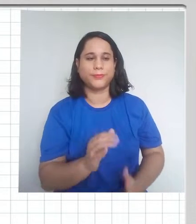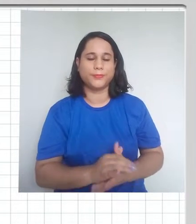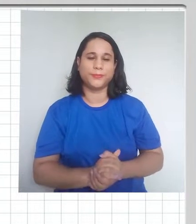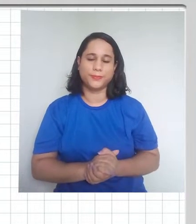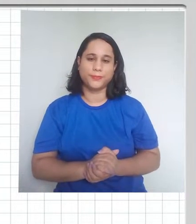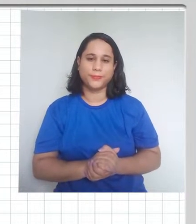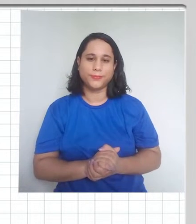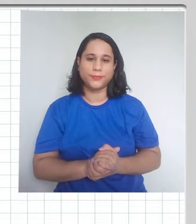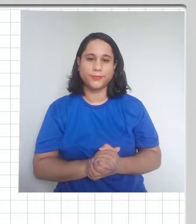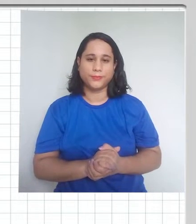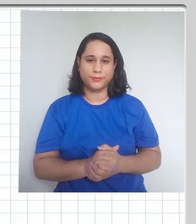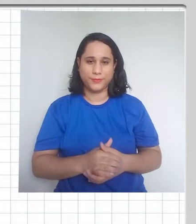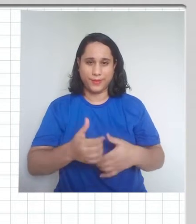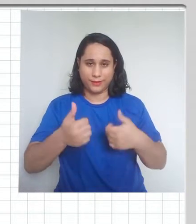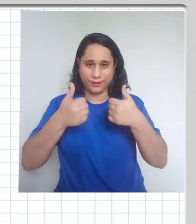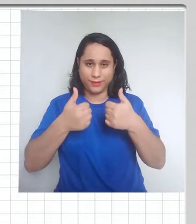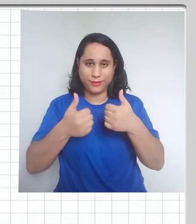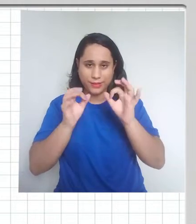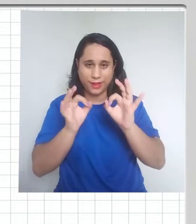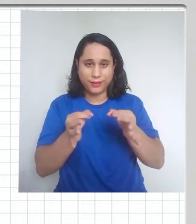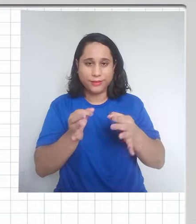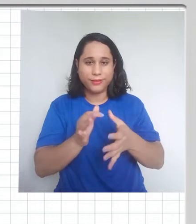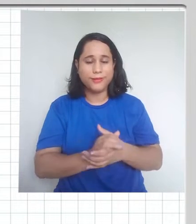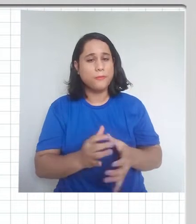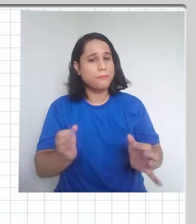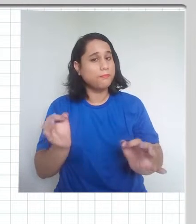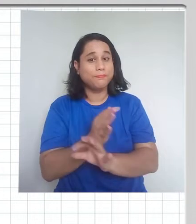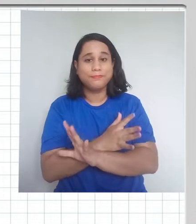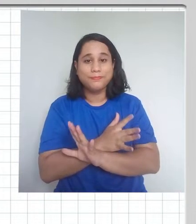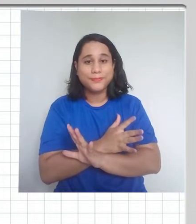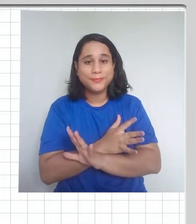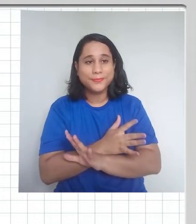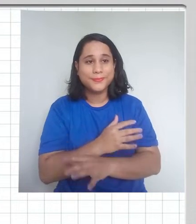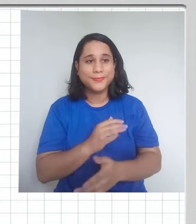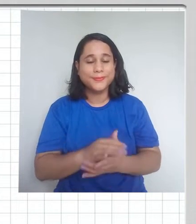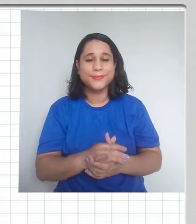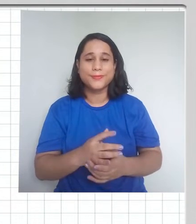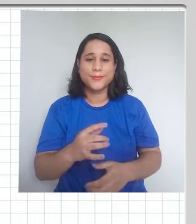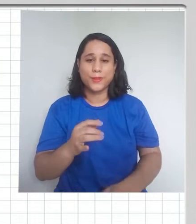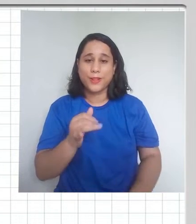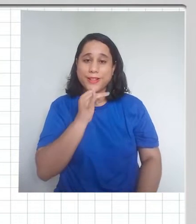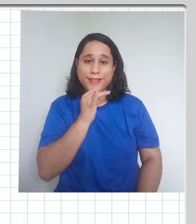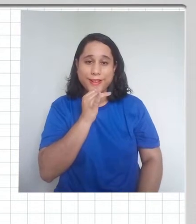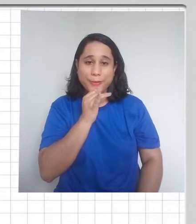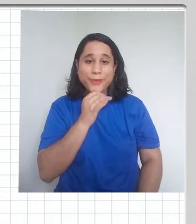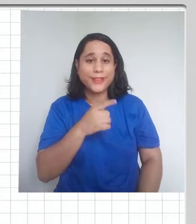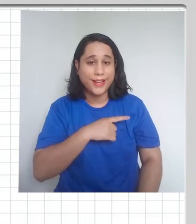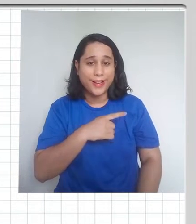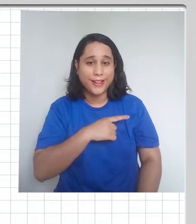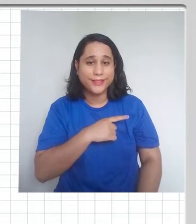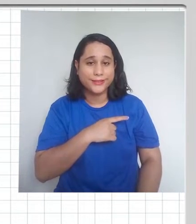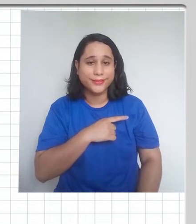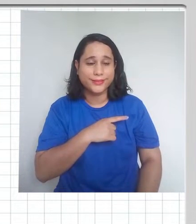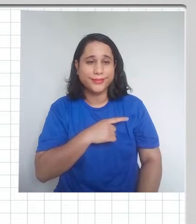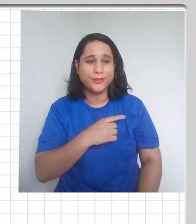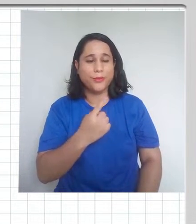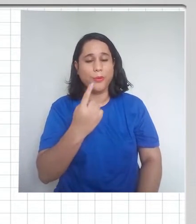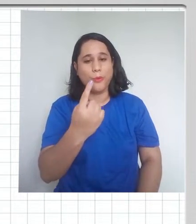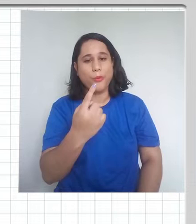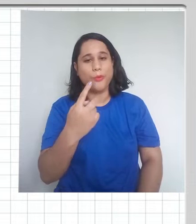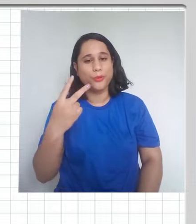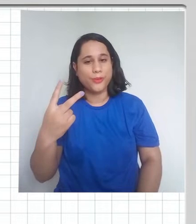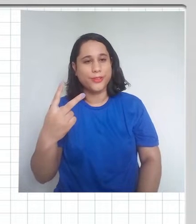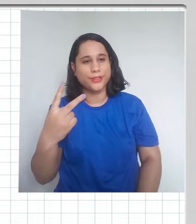U. Beleza? Pronto. Nesse nosso caso, teremos o 1,